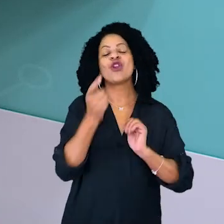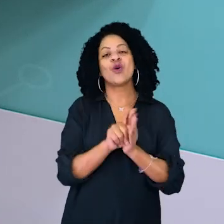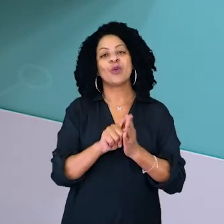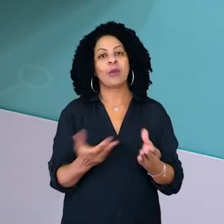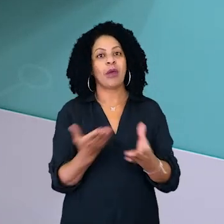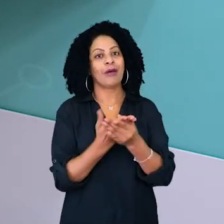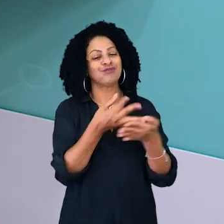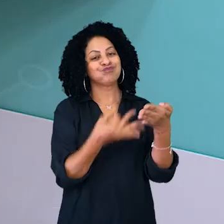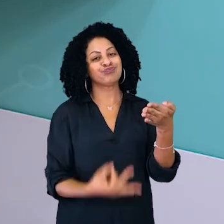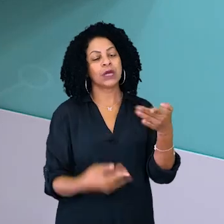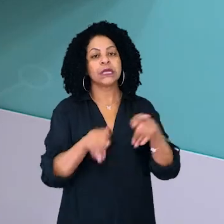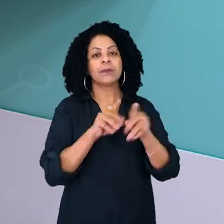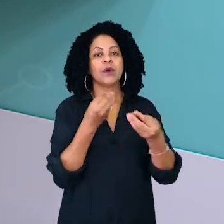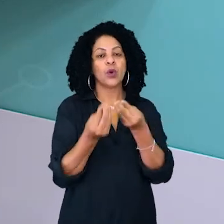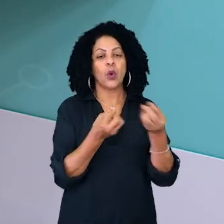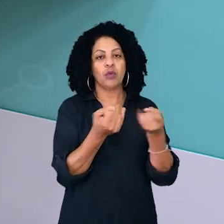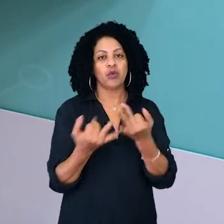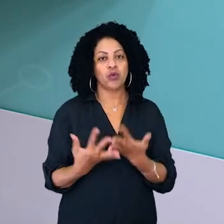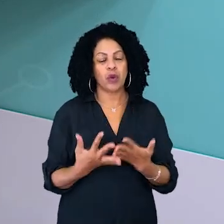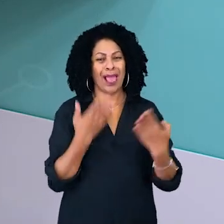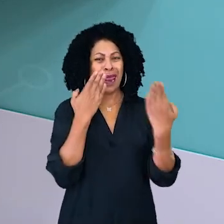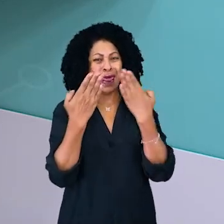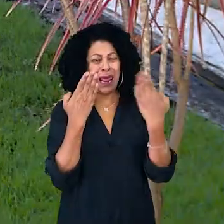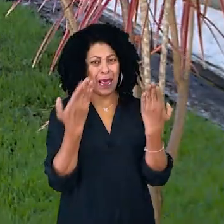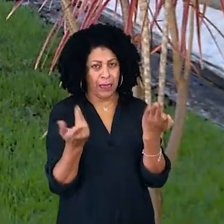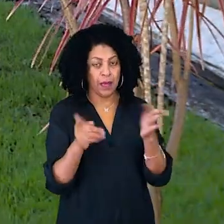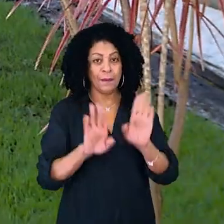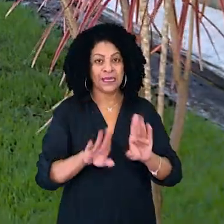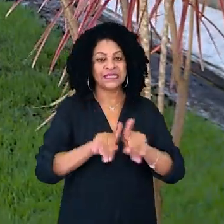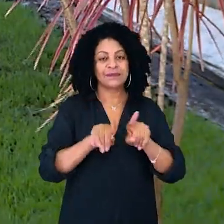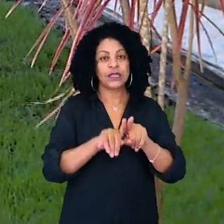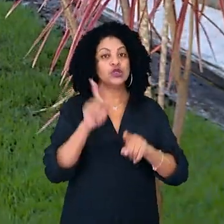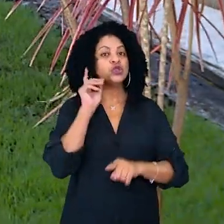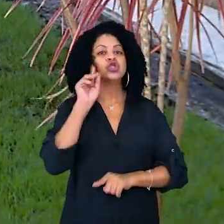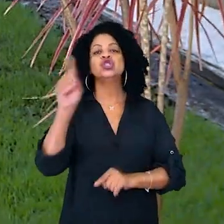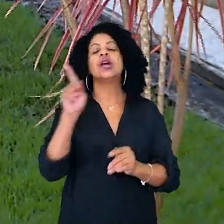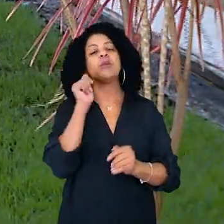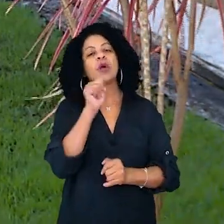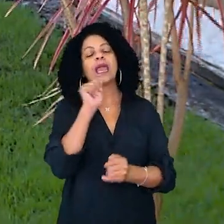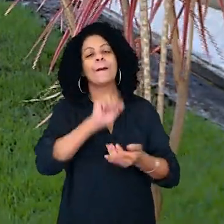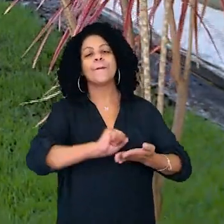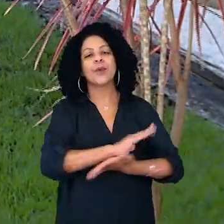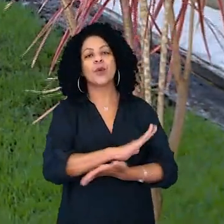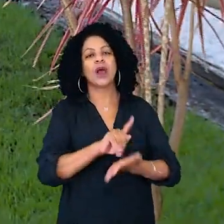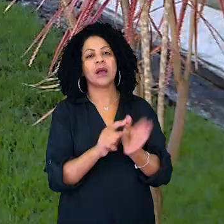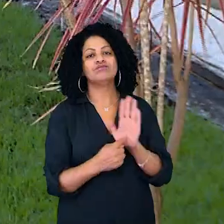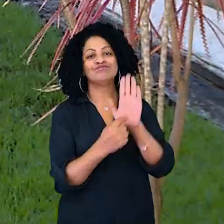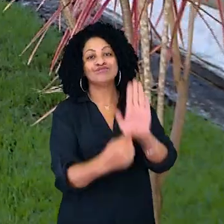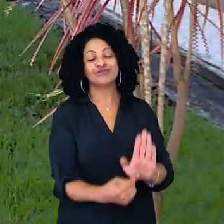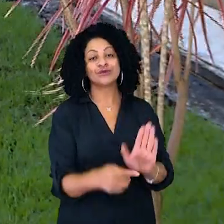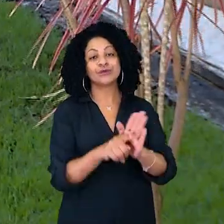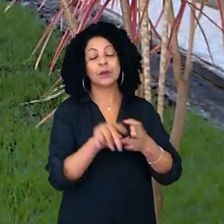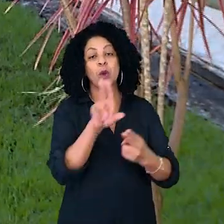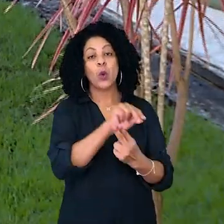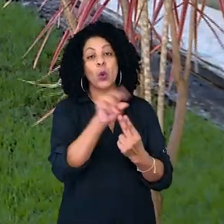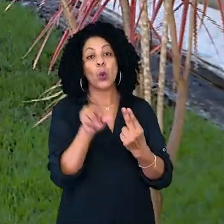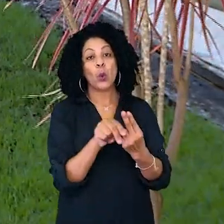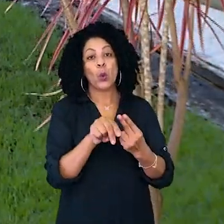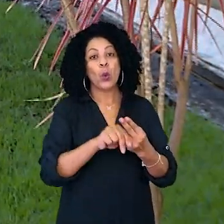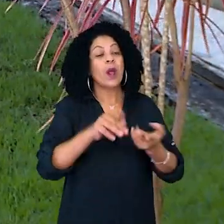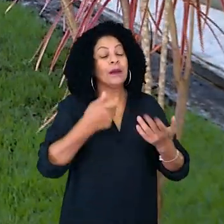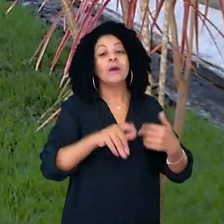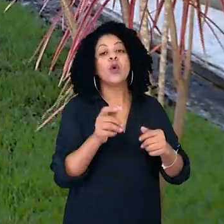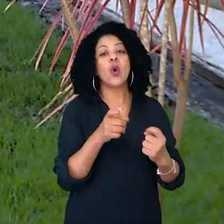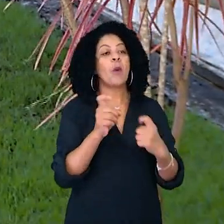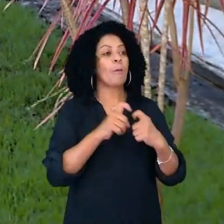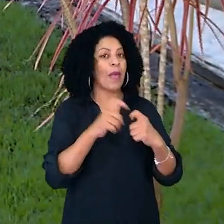o assédio teria resultado em transtornos psiquiátricos. No dia da demissão, ela apresentou ao banco o agendamento de perícia e